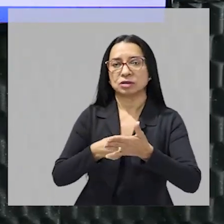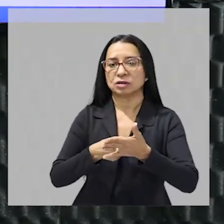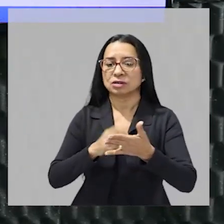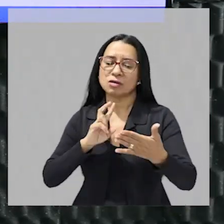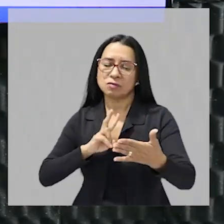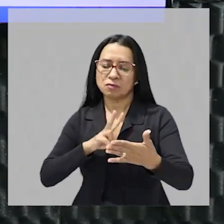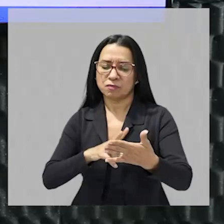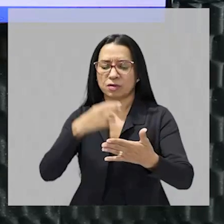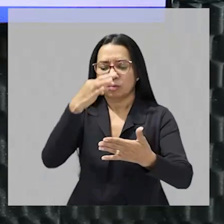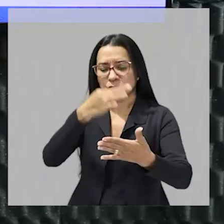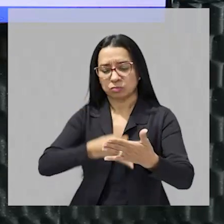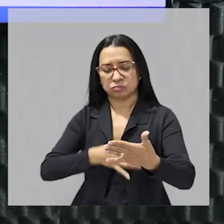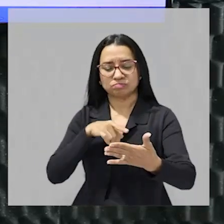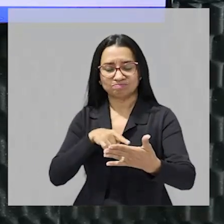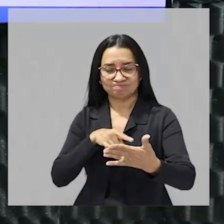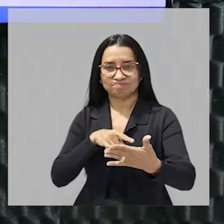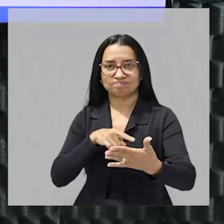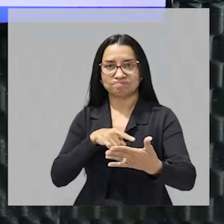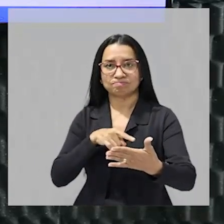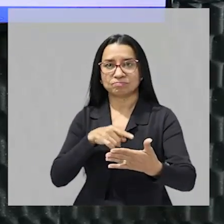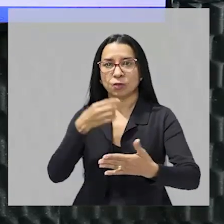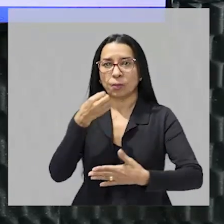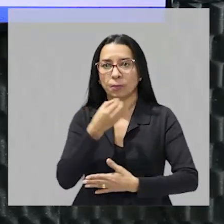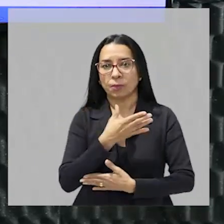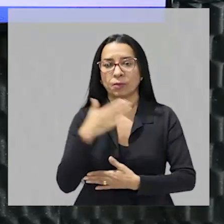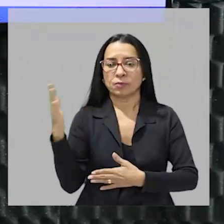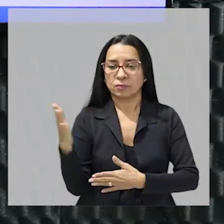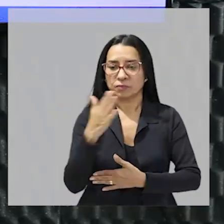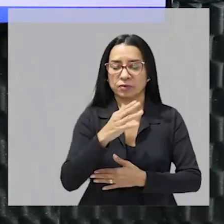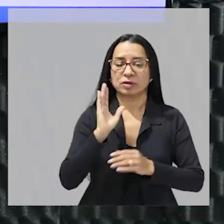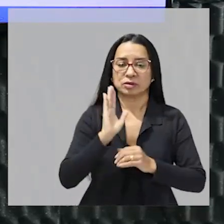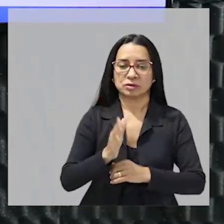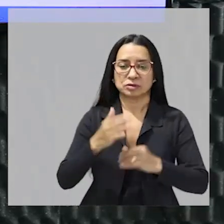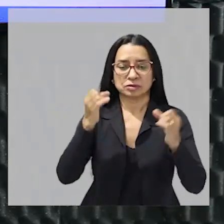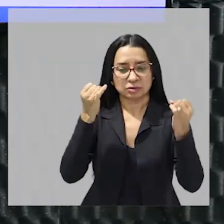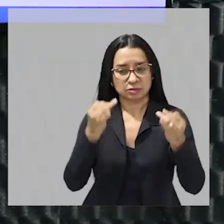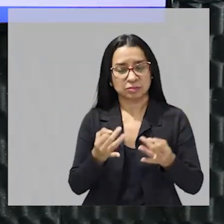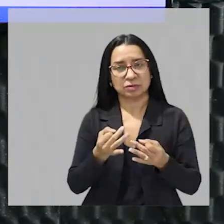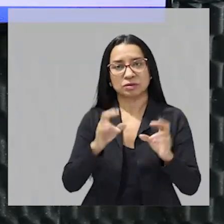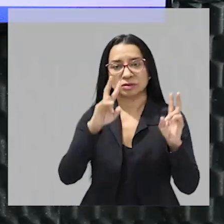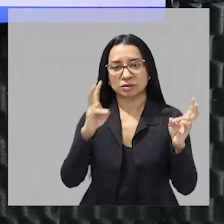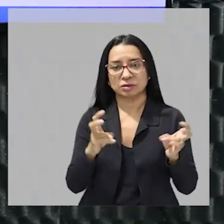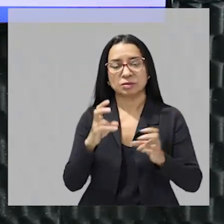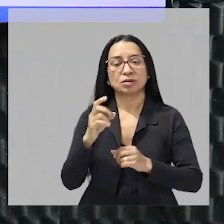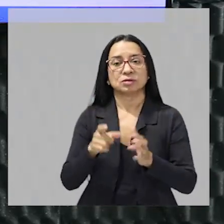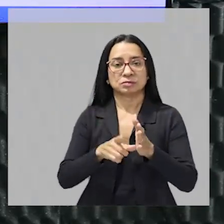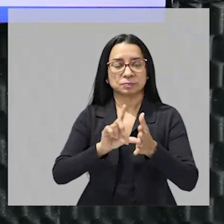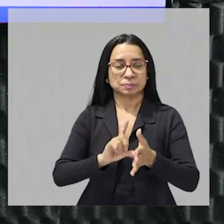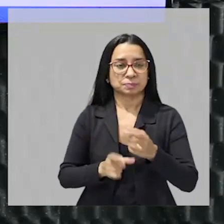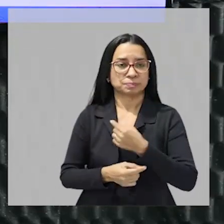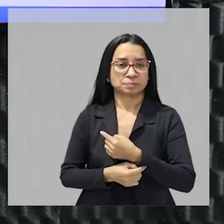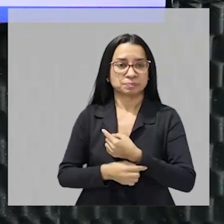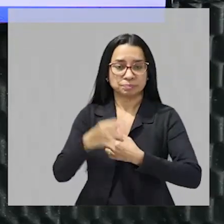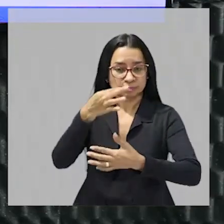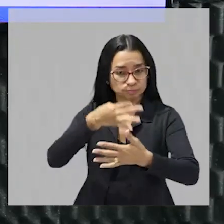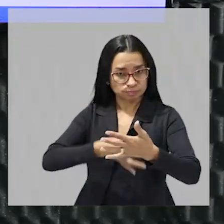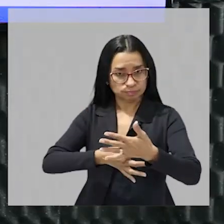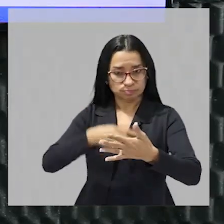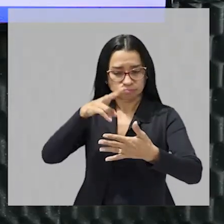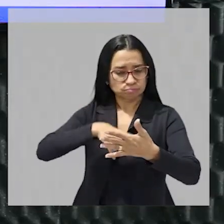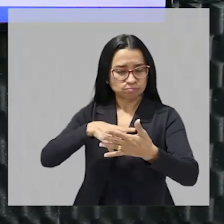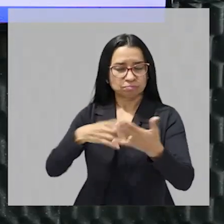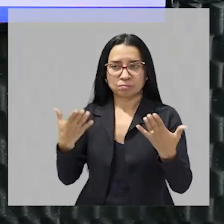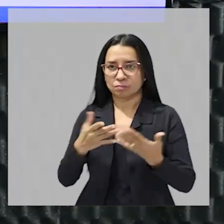pelo texto motivador. Beleza? Então, bora para cima que eu já expliquei essa temática outras vezes também. Texto motivador, não vou ler